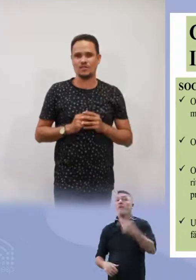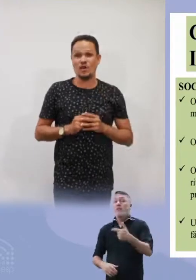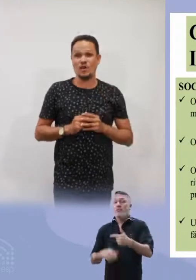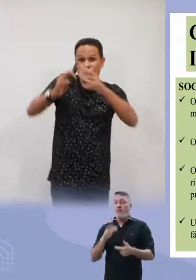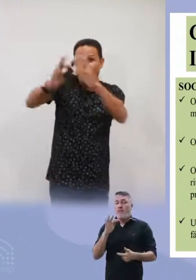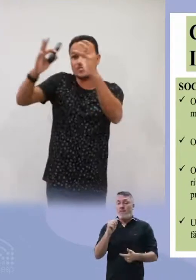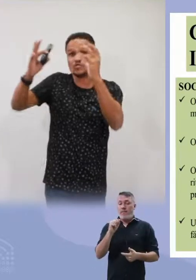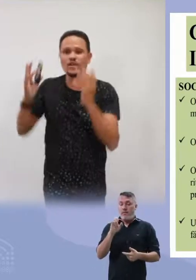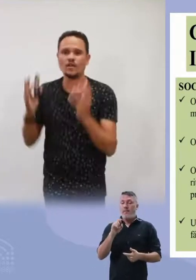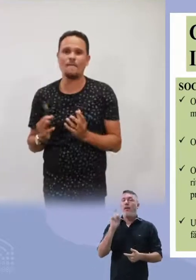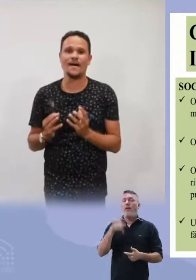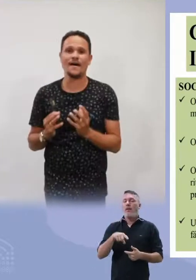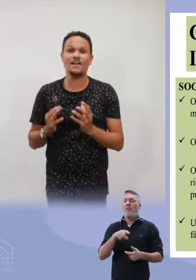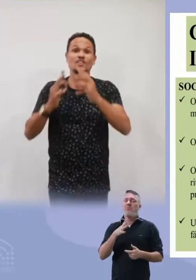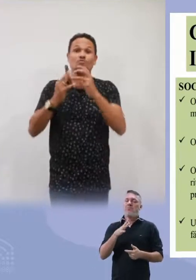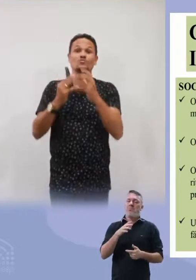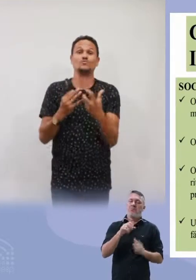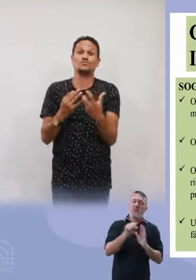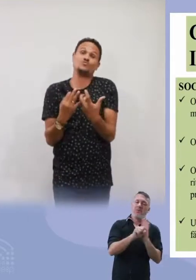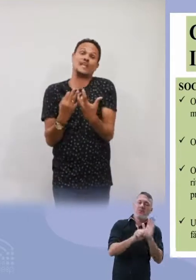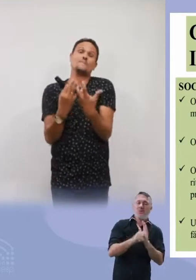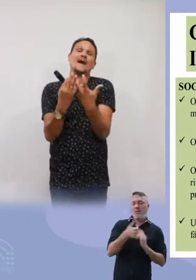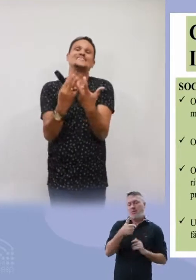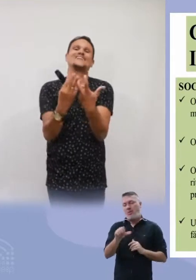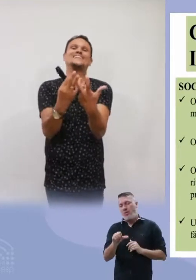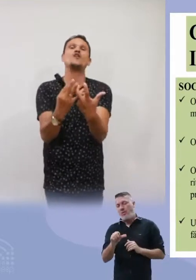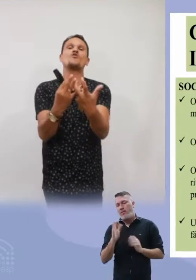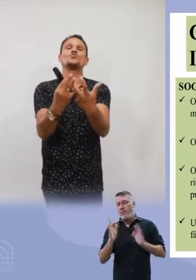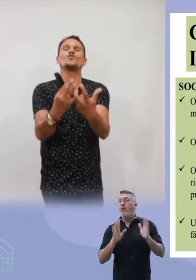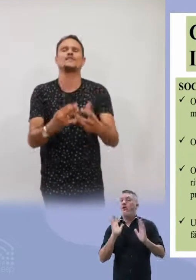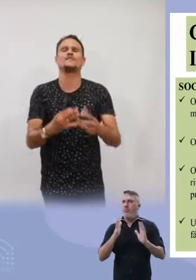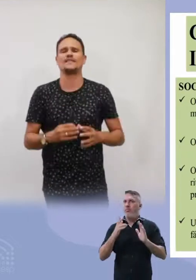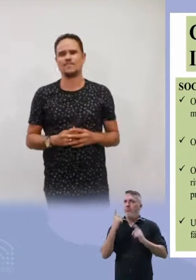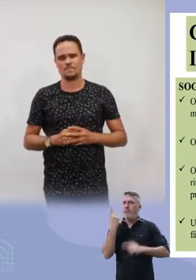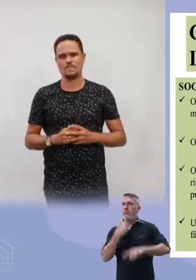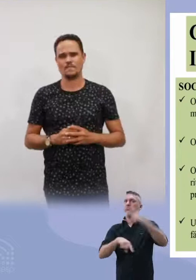Unidos. Eu tenho quase toda a Europa. Já não tem mais a Inglaterra